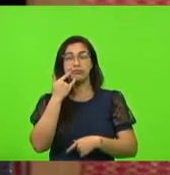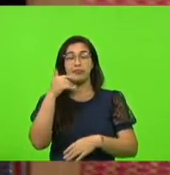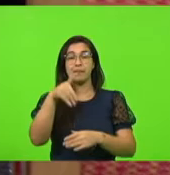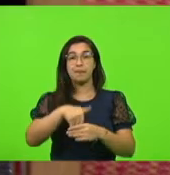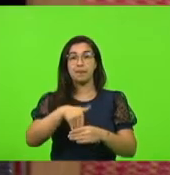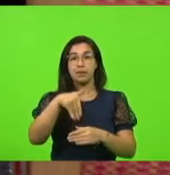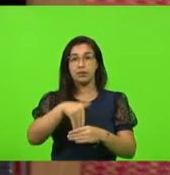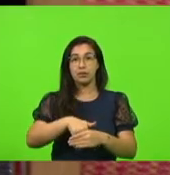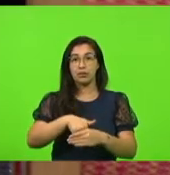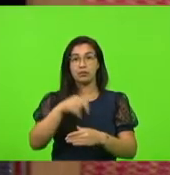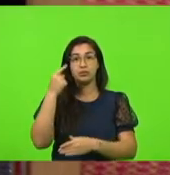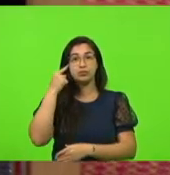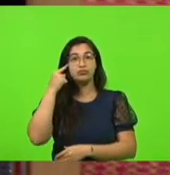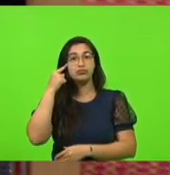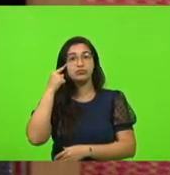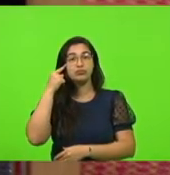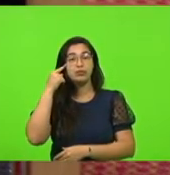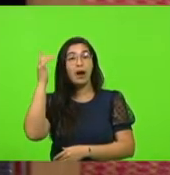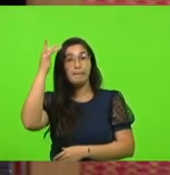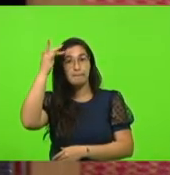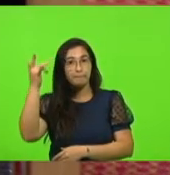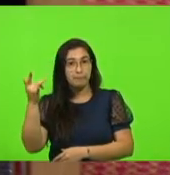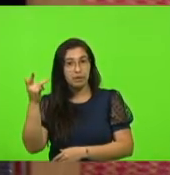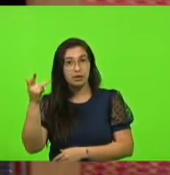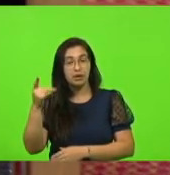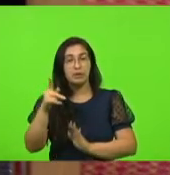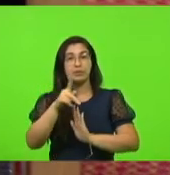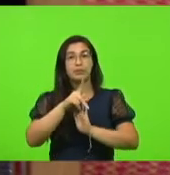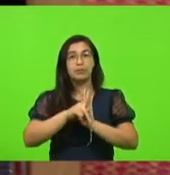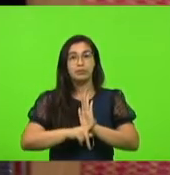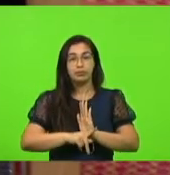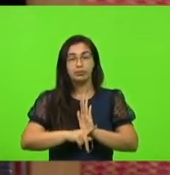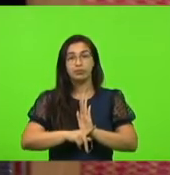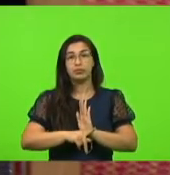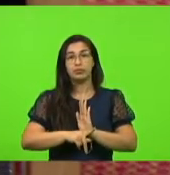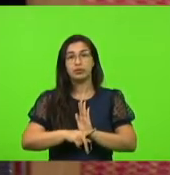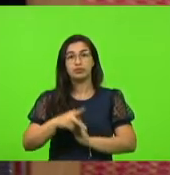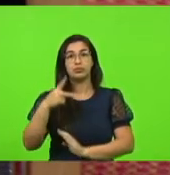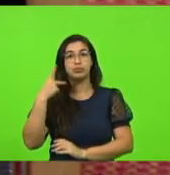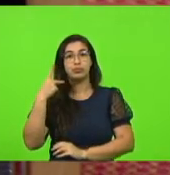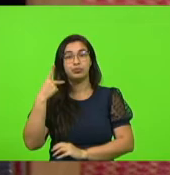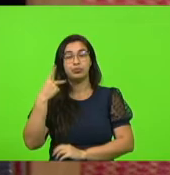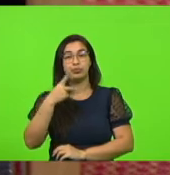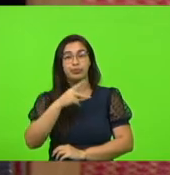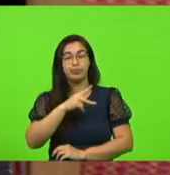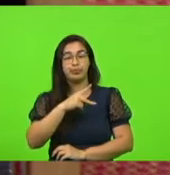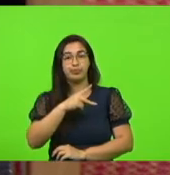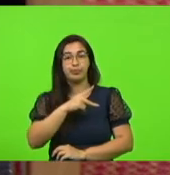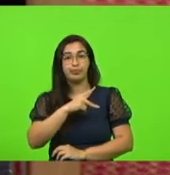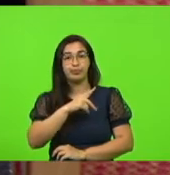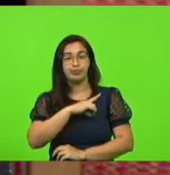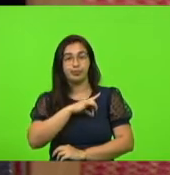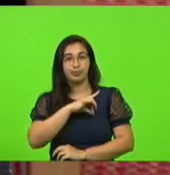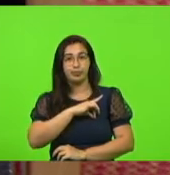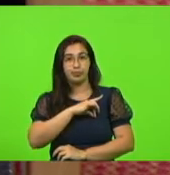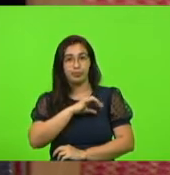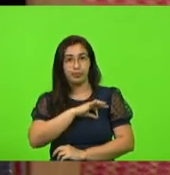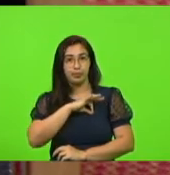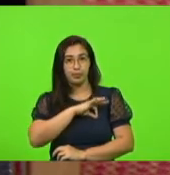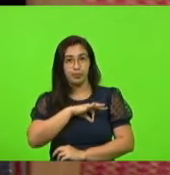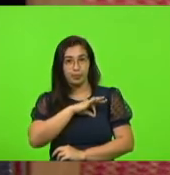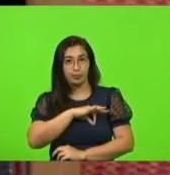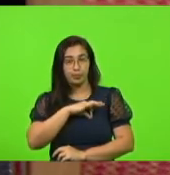votação no dia de amanhã do projeto da Polícia Civil, do plano de carreira da Polícia